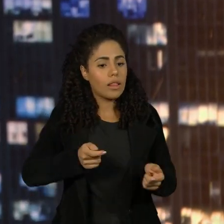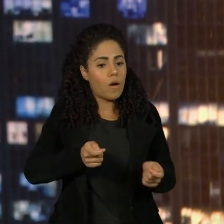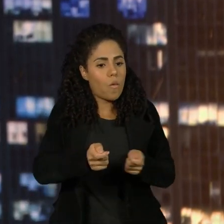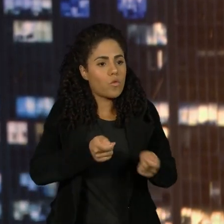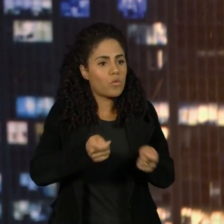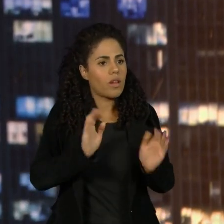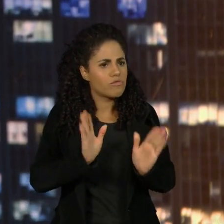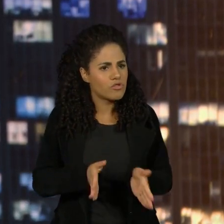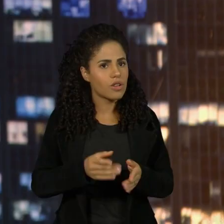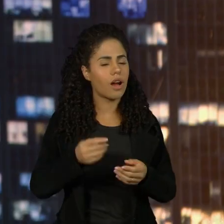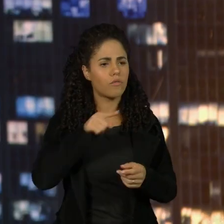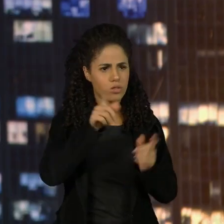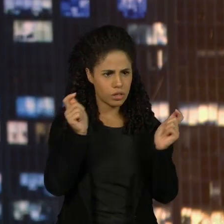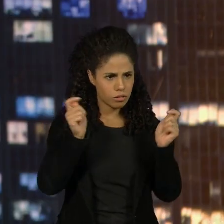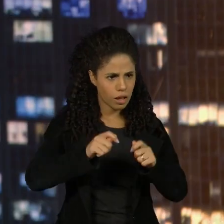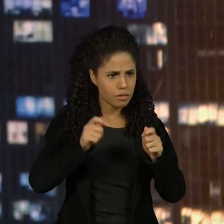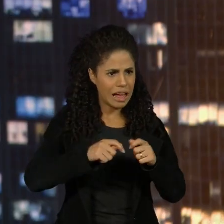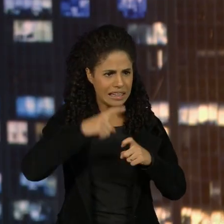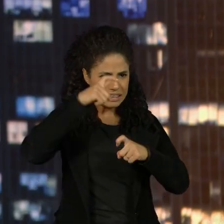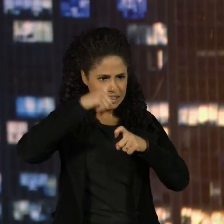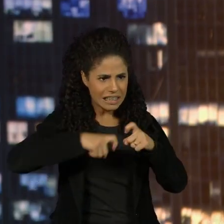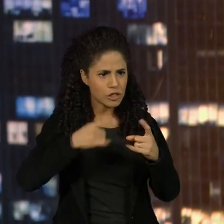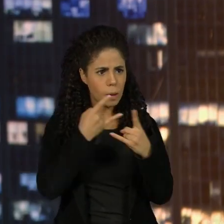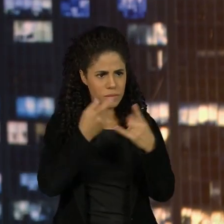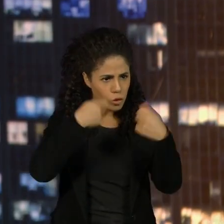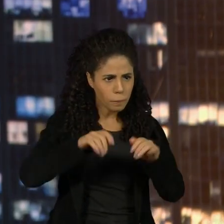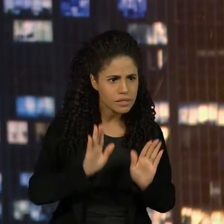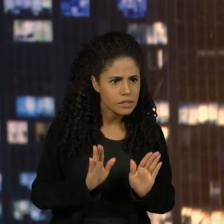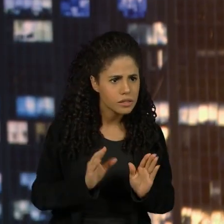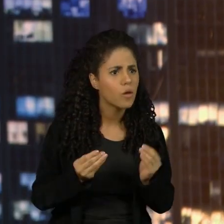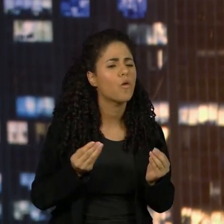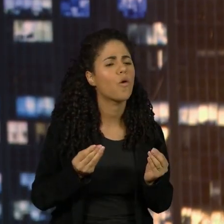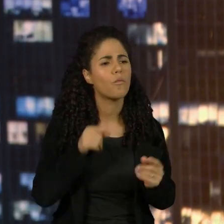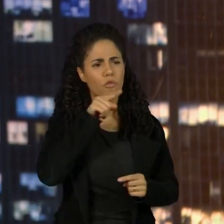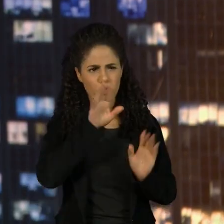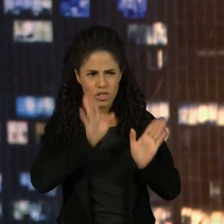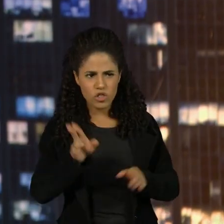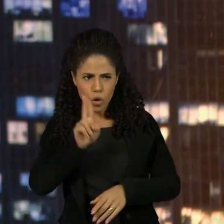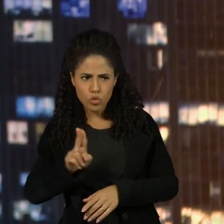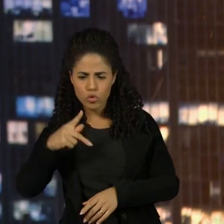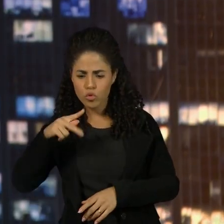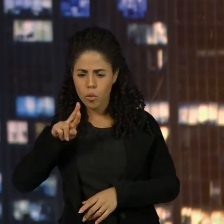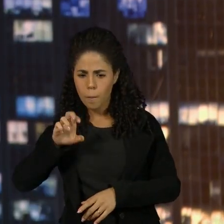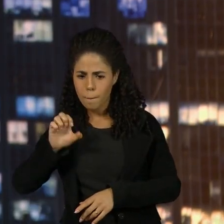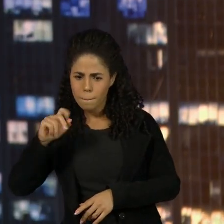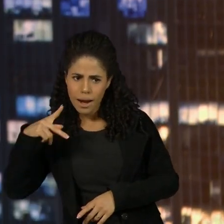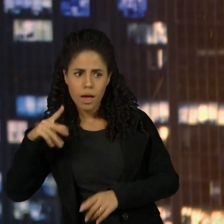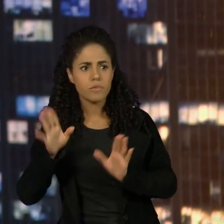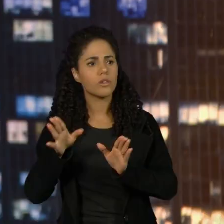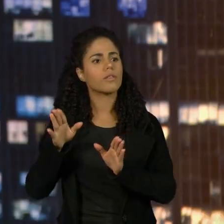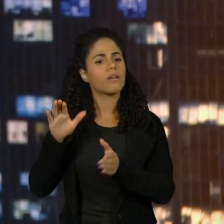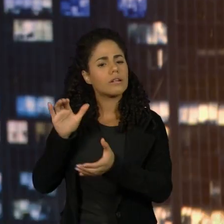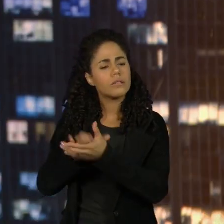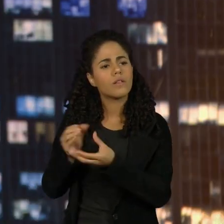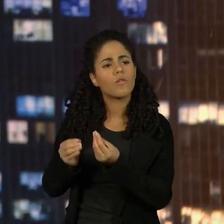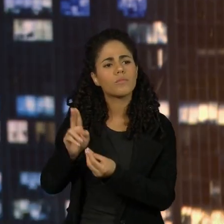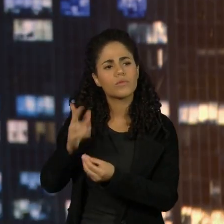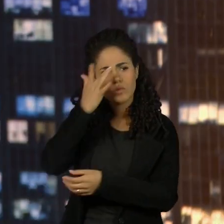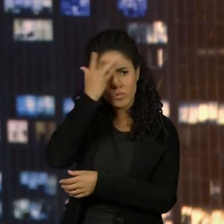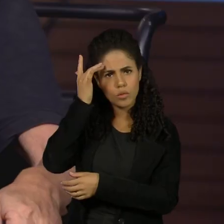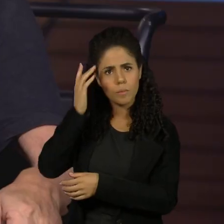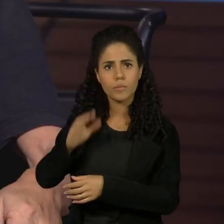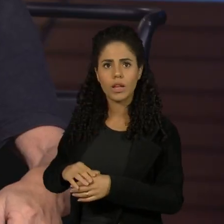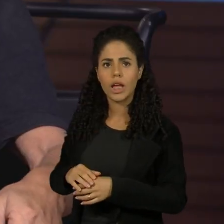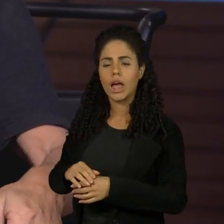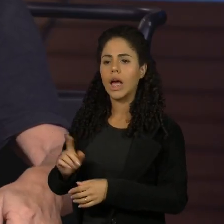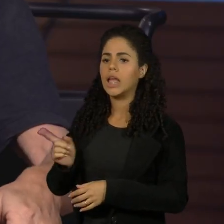pode fazer sexo sem camisinha, se for o caso. Você já usou PrEP, já teve parceiros que usaram, como é que você vê?